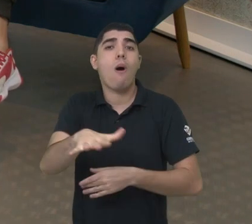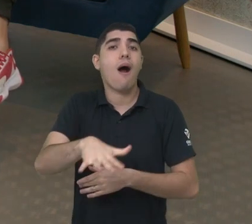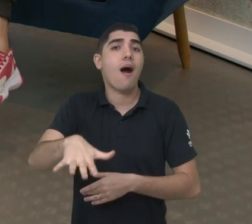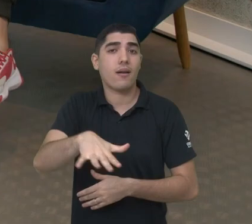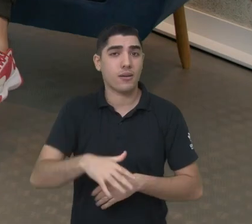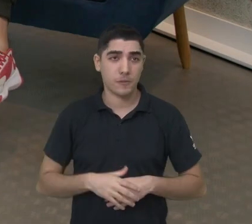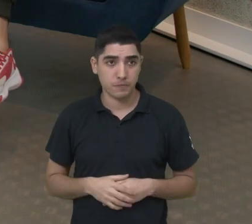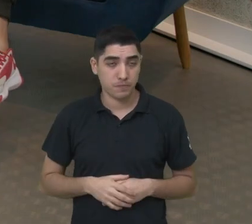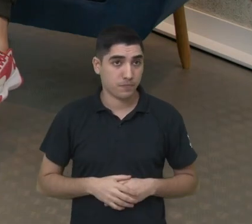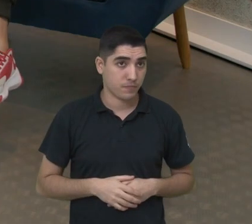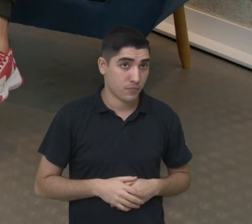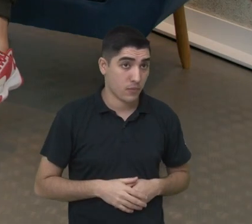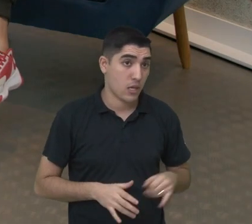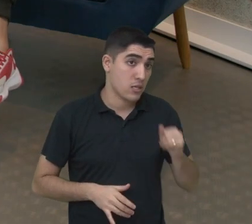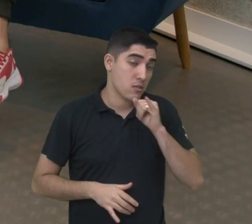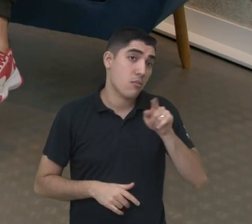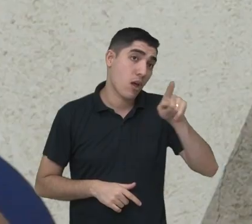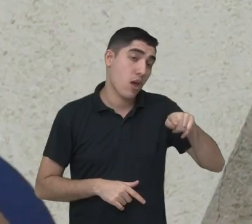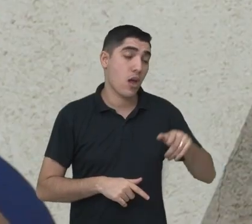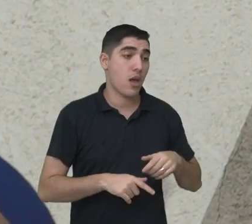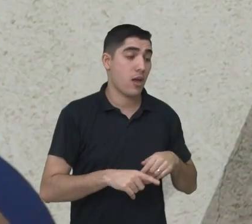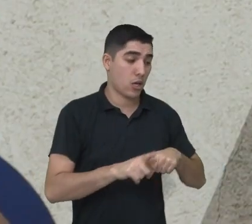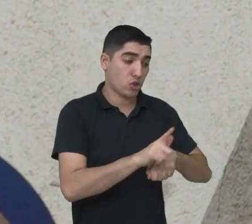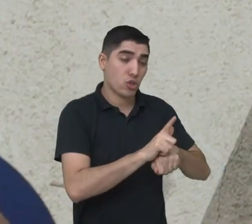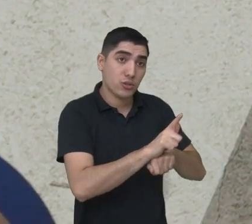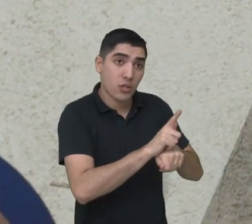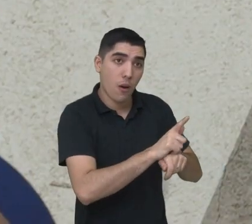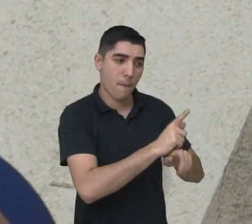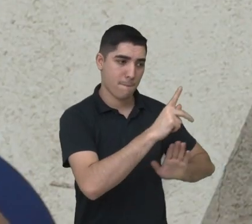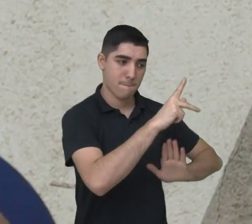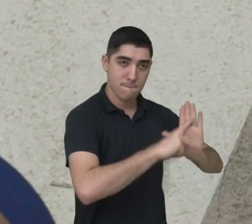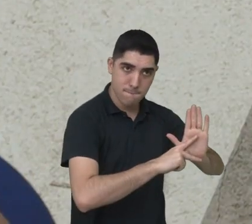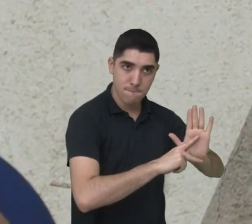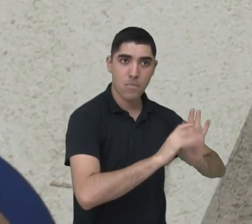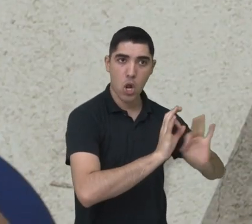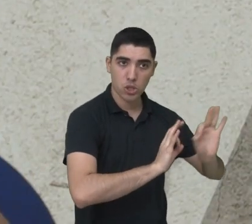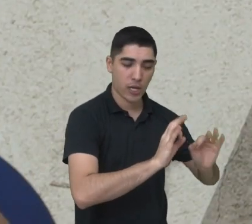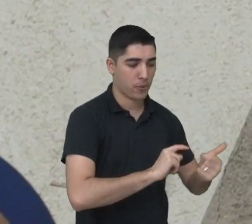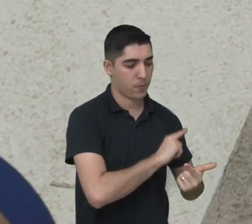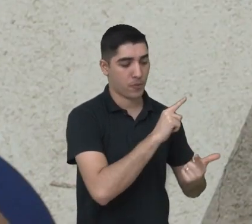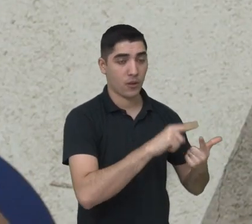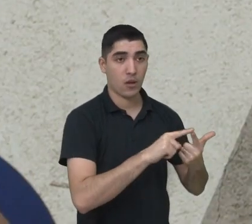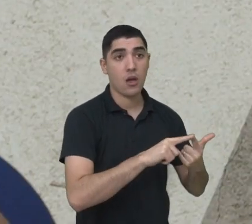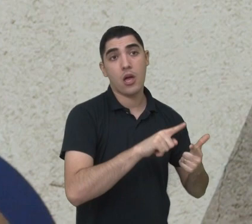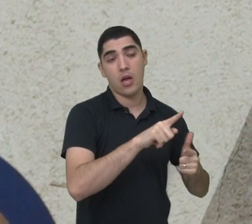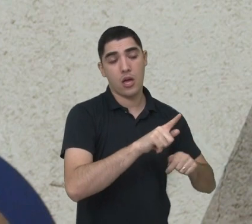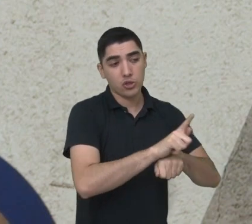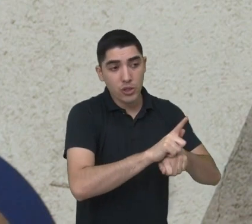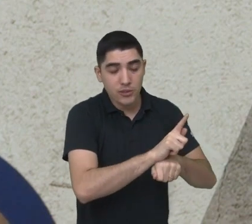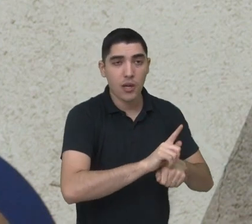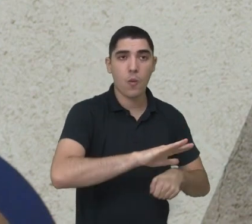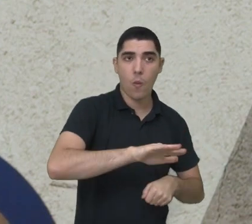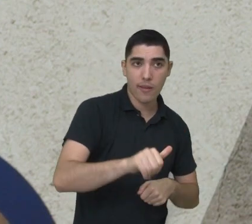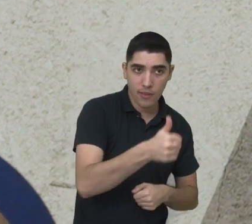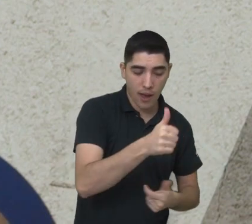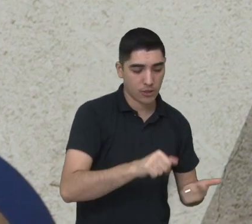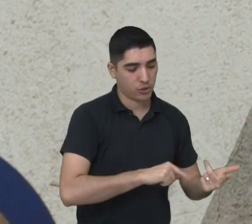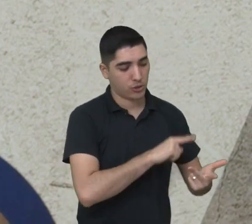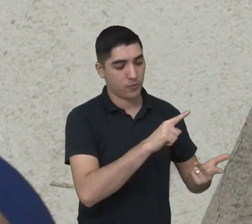de projetos. Gestão de projetos, gestão da qualidade, gestão de